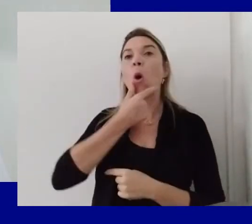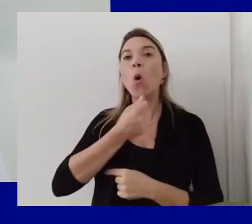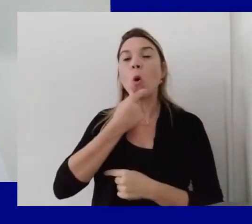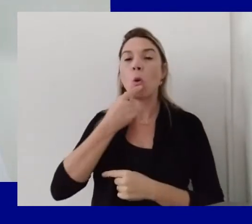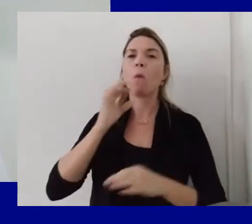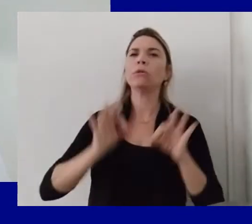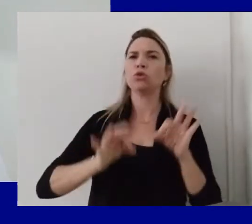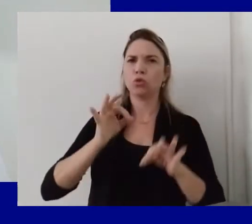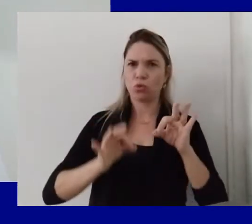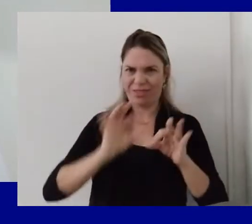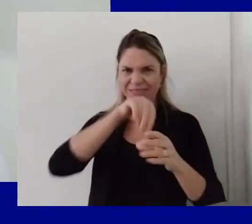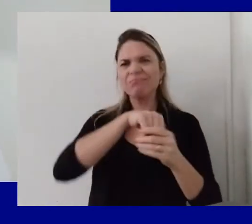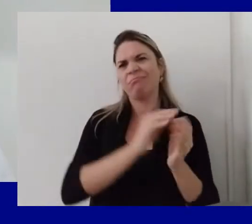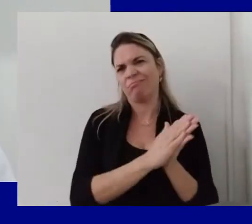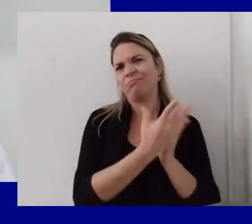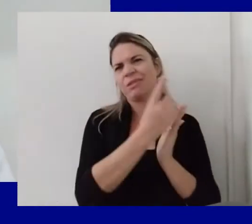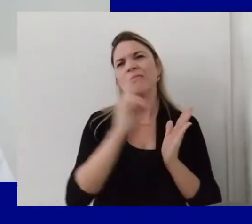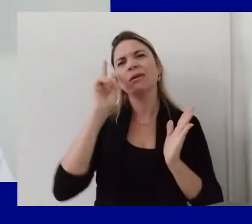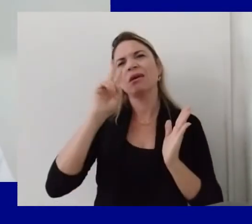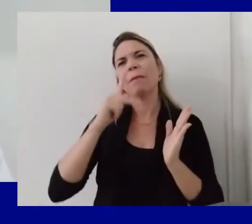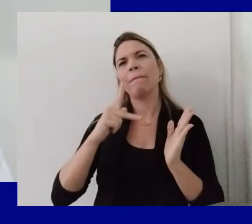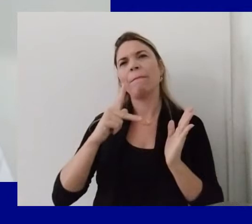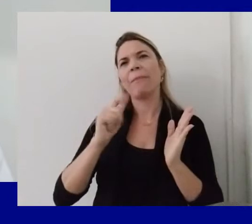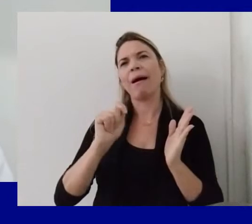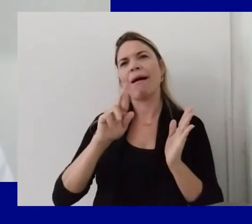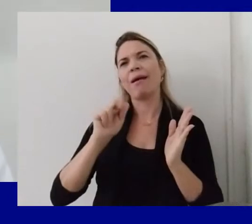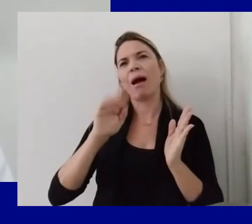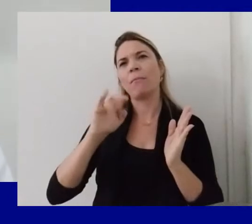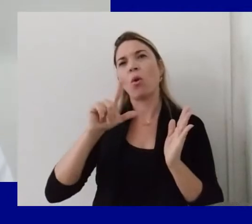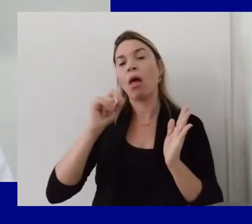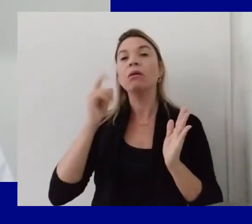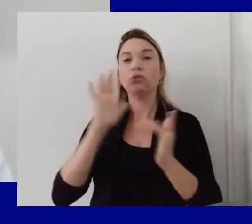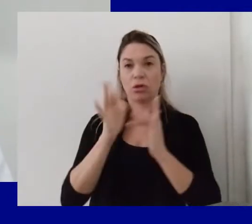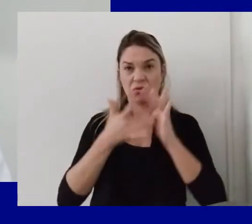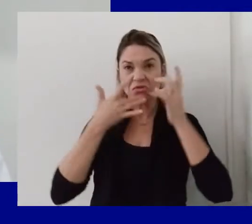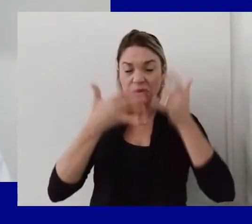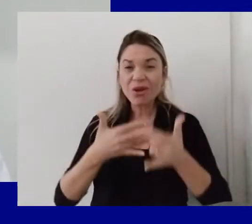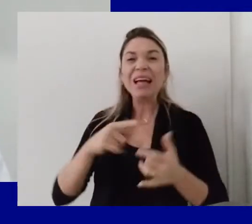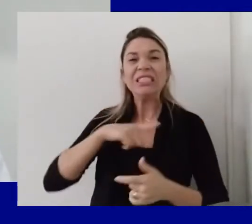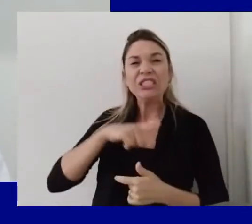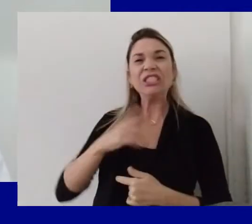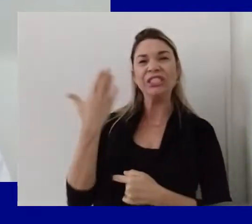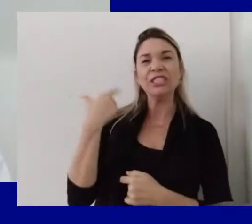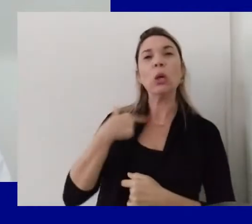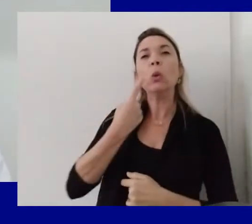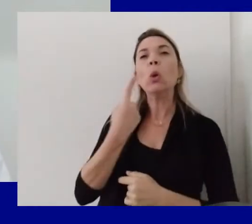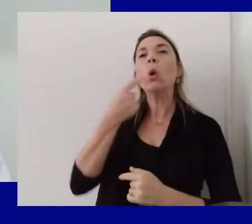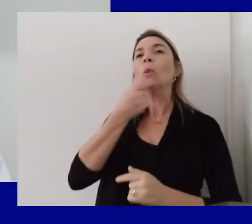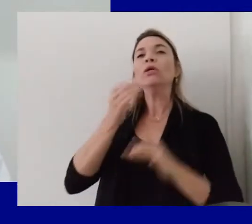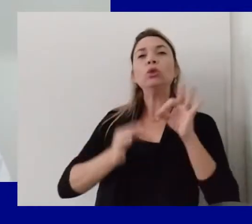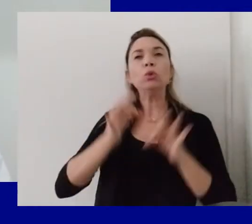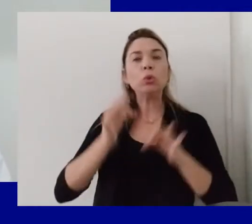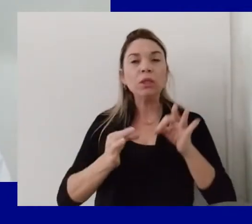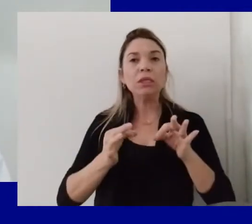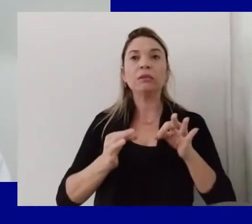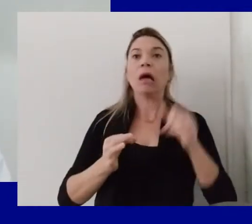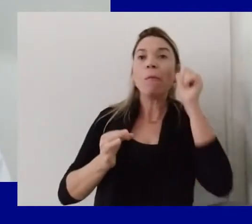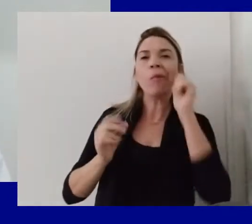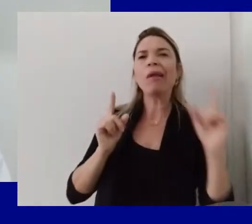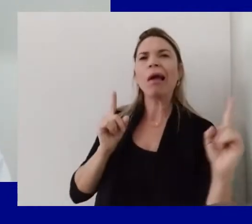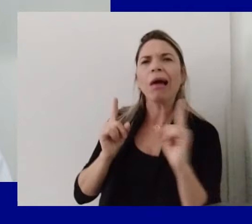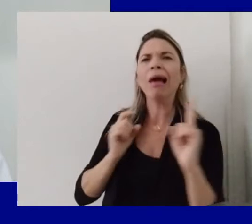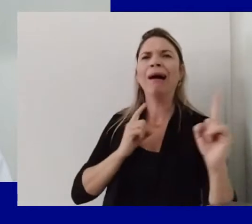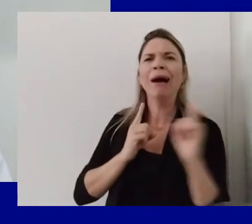à oração dos seus filhos. Mas muitas vezes em nossa vida parece que essa resposta é